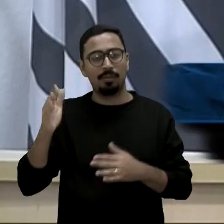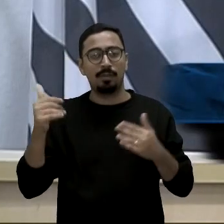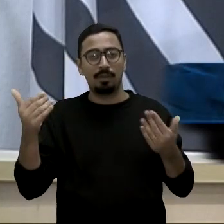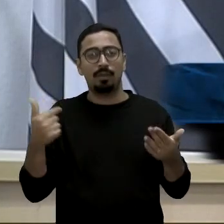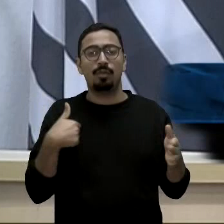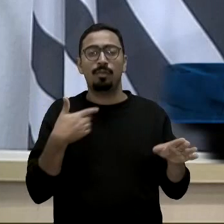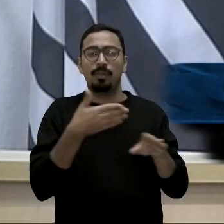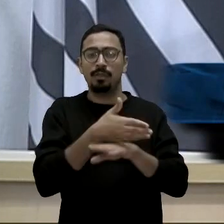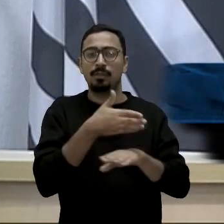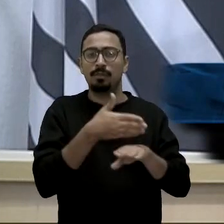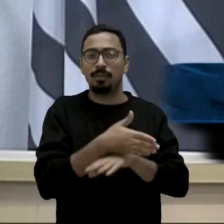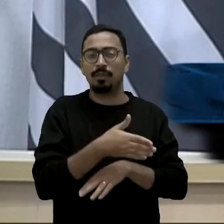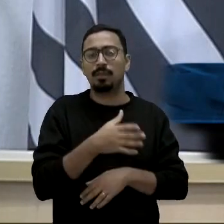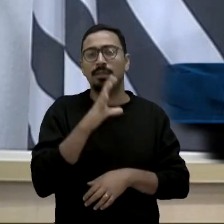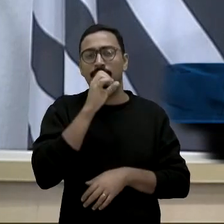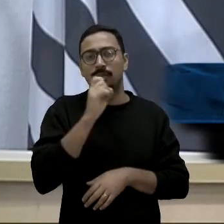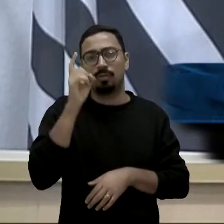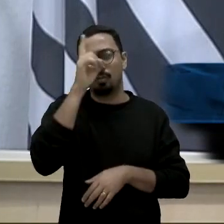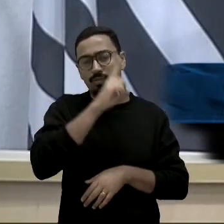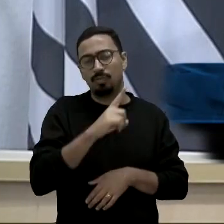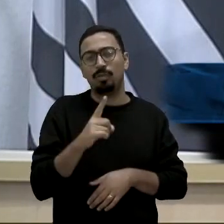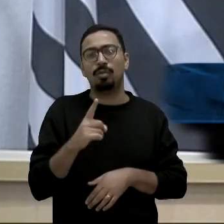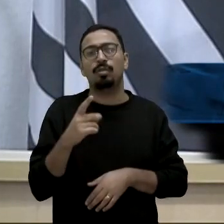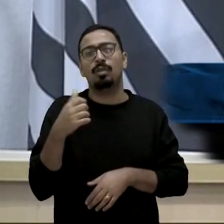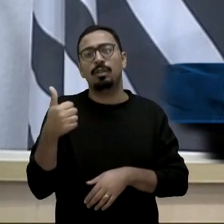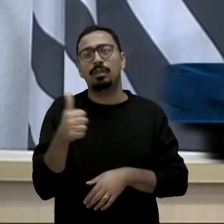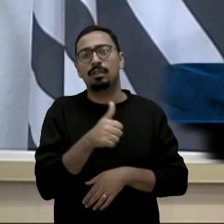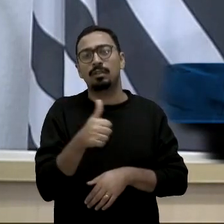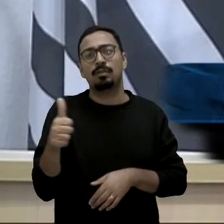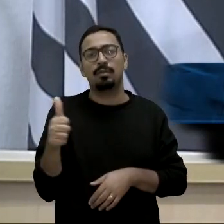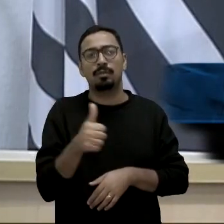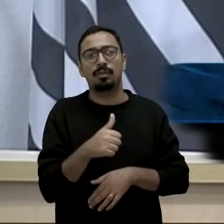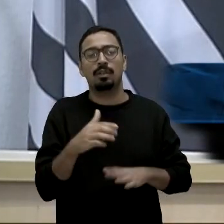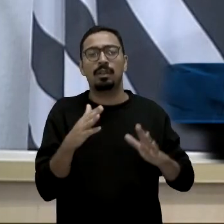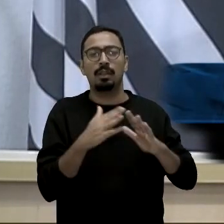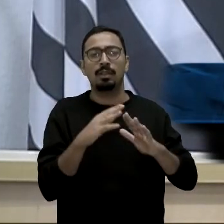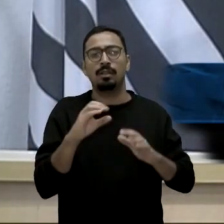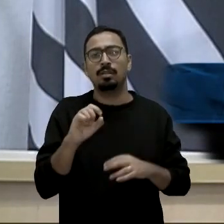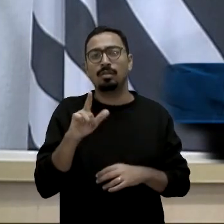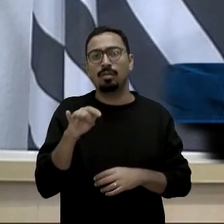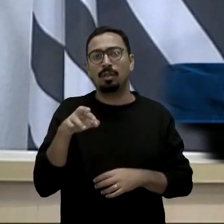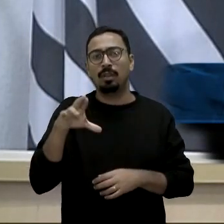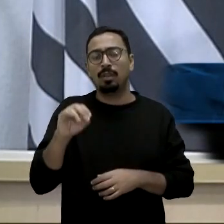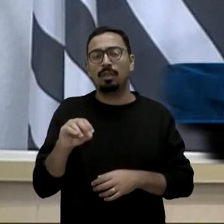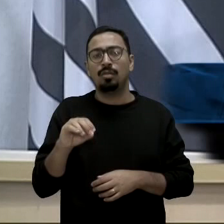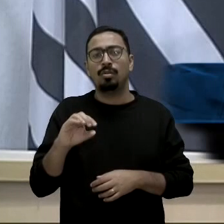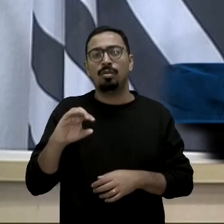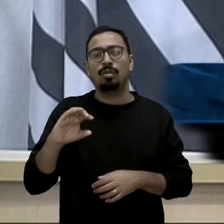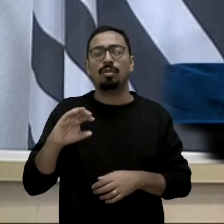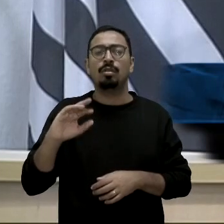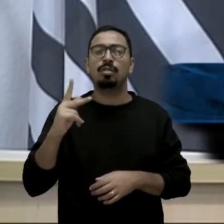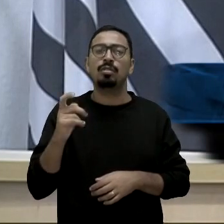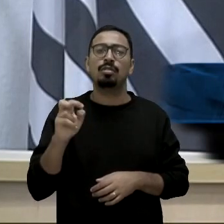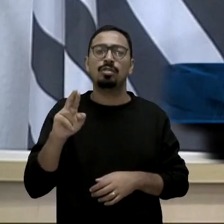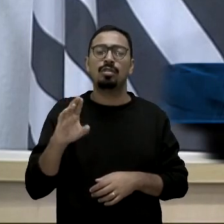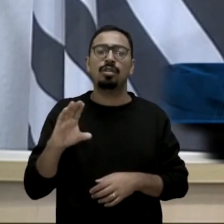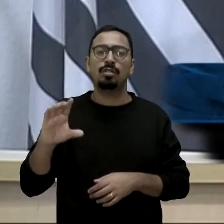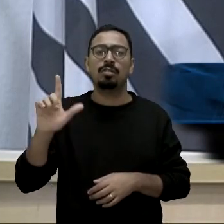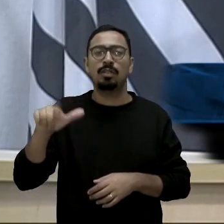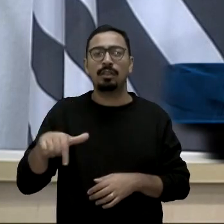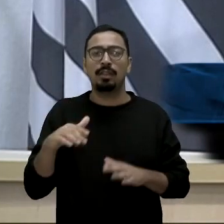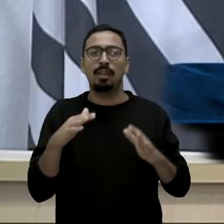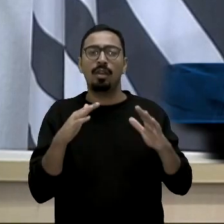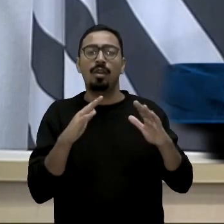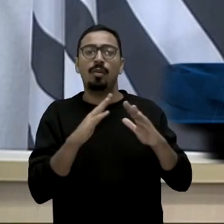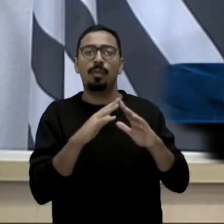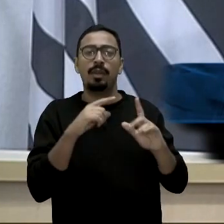vereador Jessé Silva falou sobre a campanha Recomeçar Bem, feita pela Secretaria de Inclusão Social, e convidou